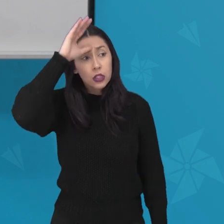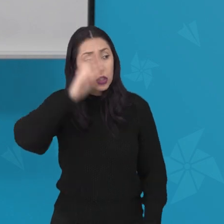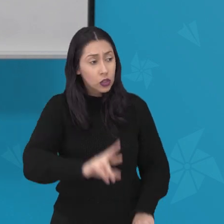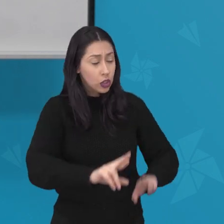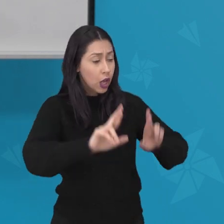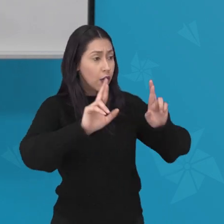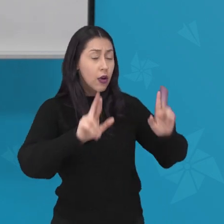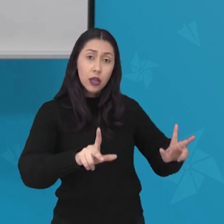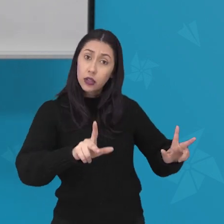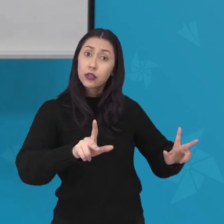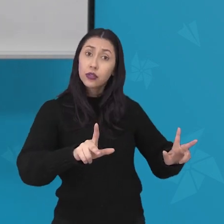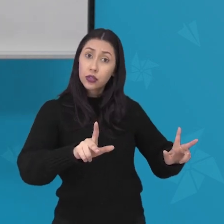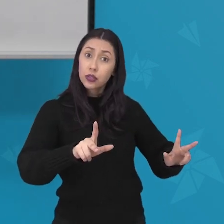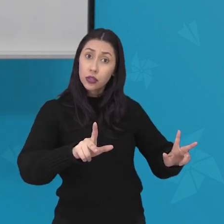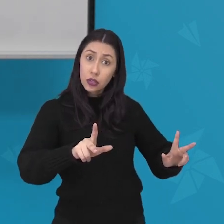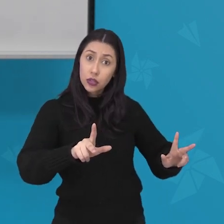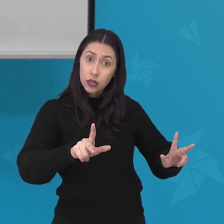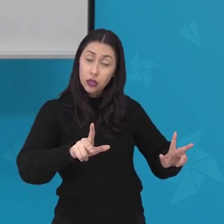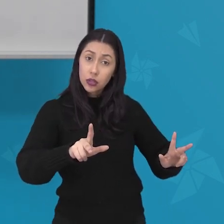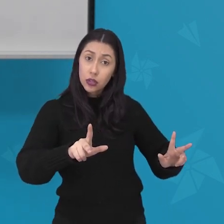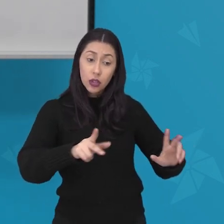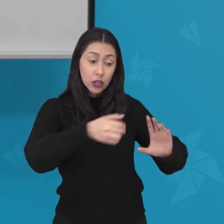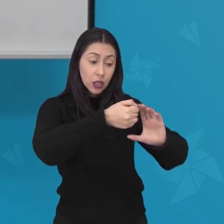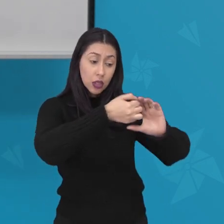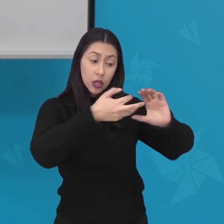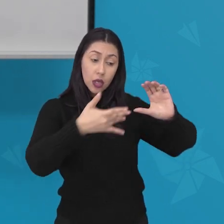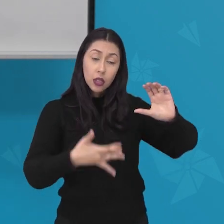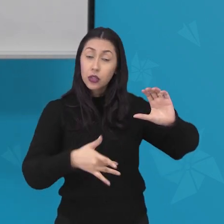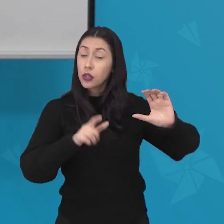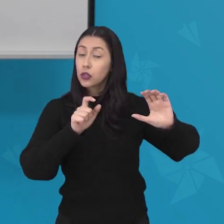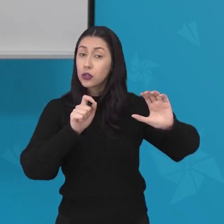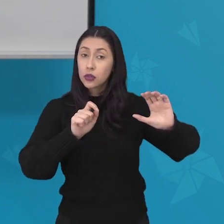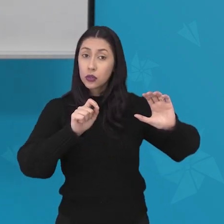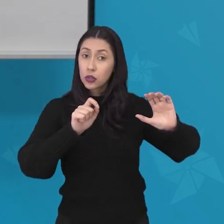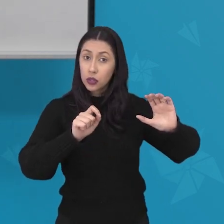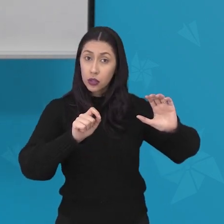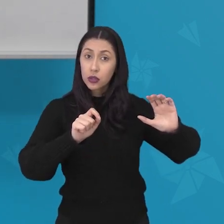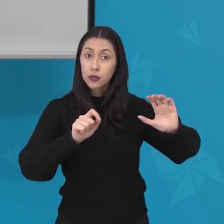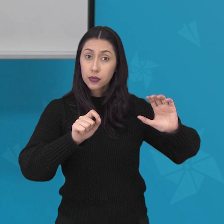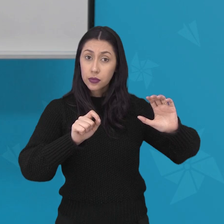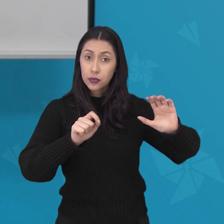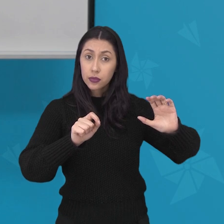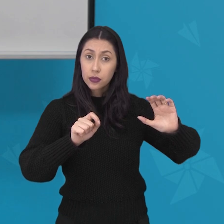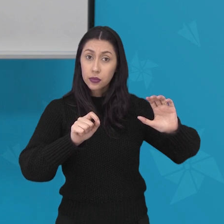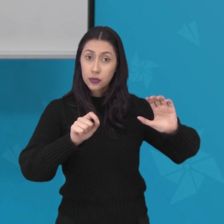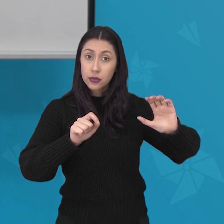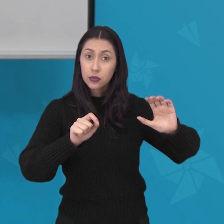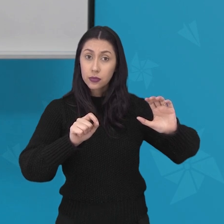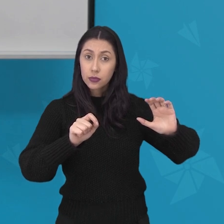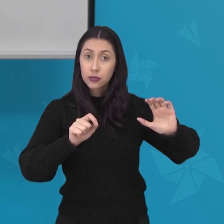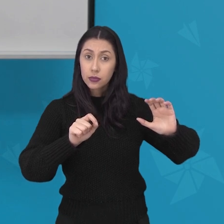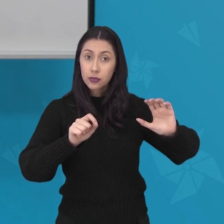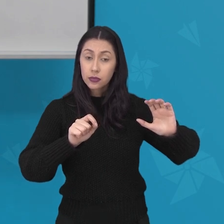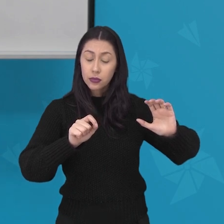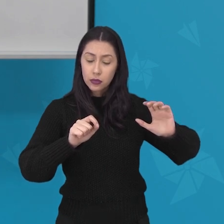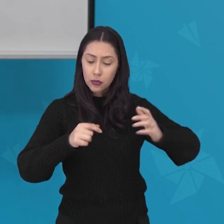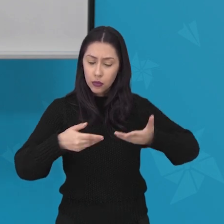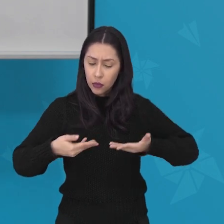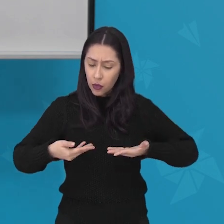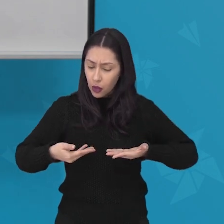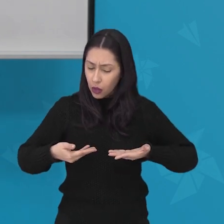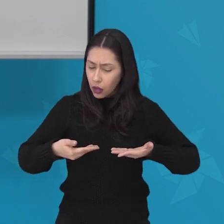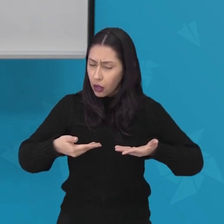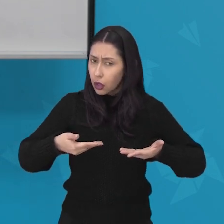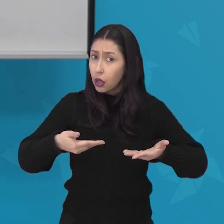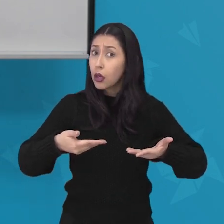conhecimento que tem como uma de suas características o fato de nos